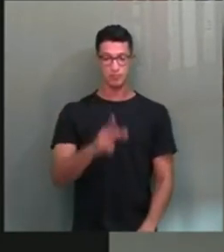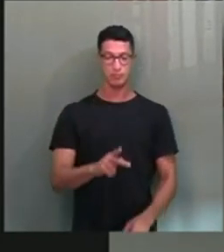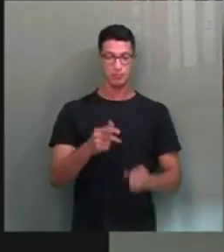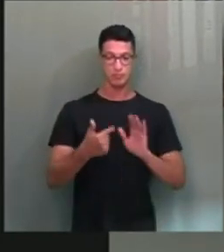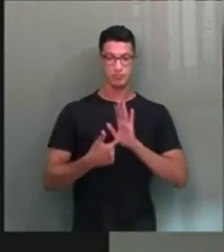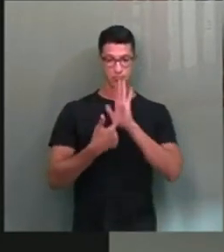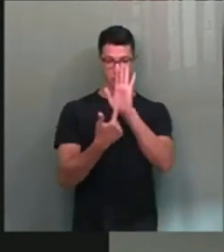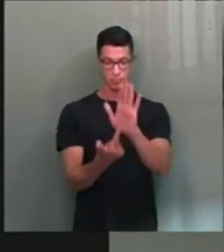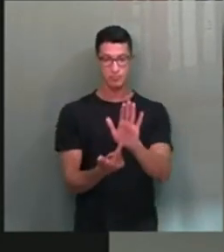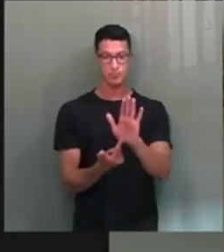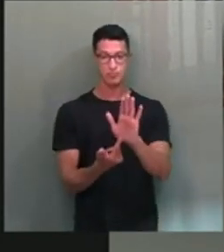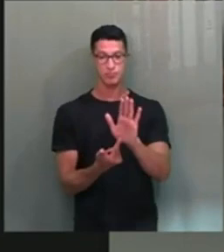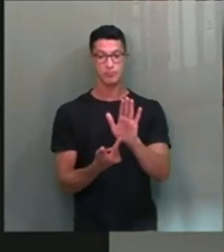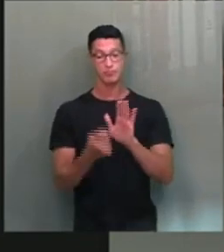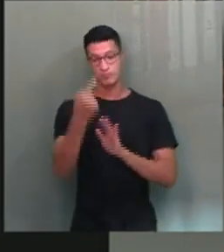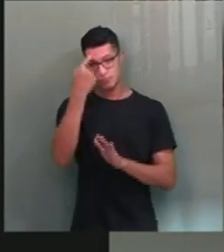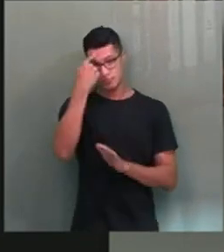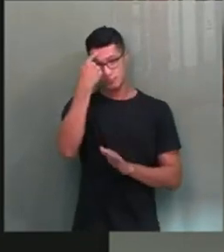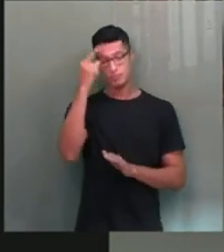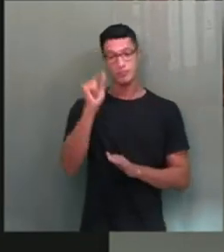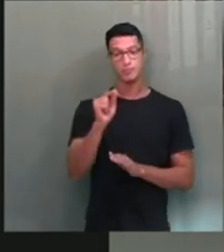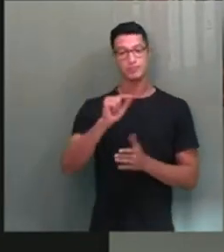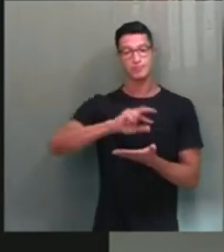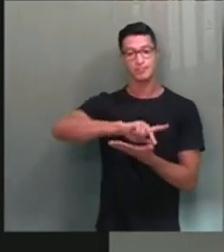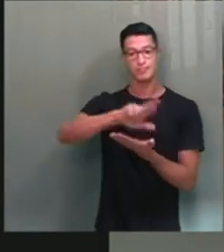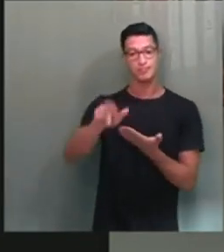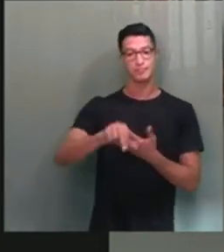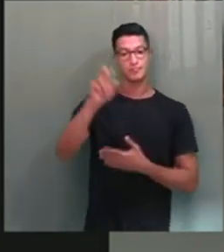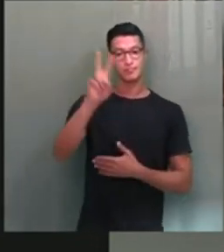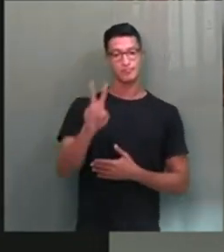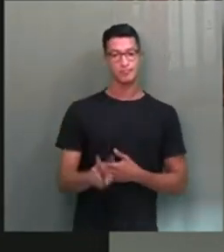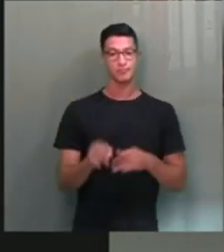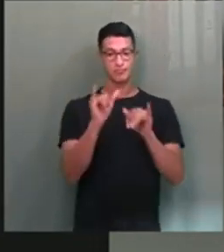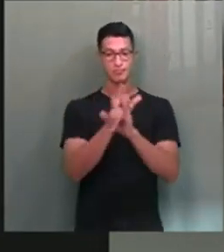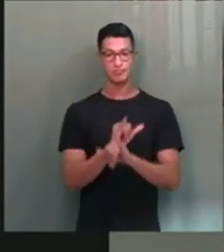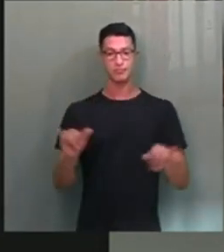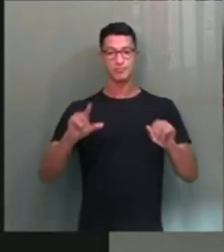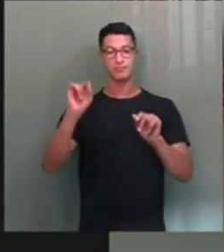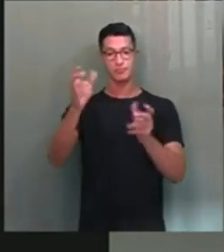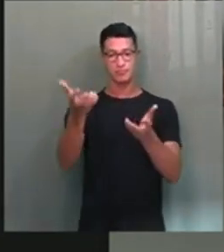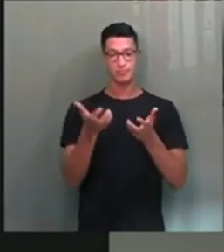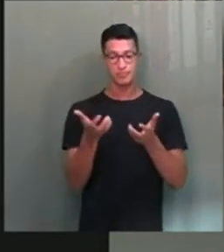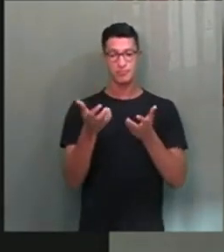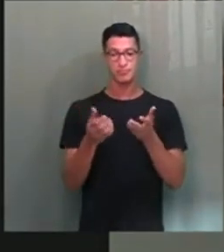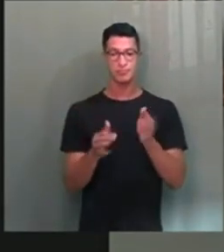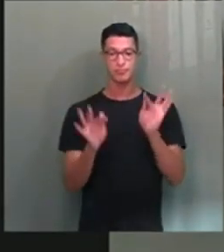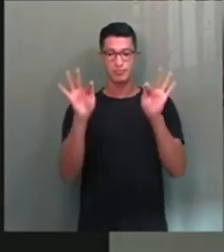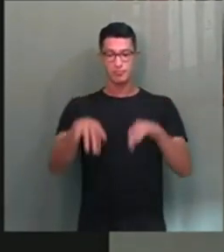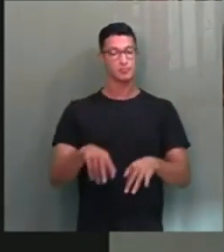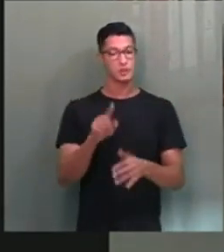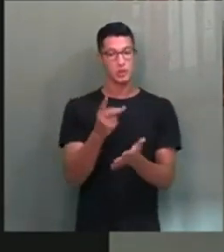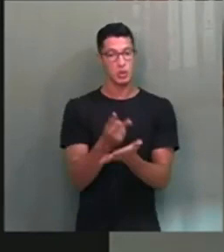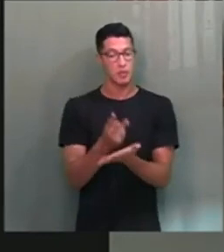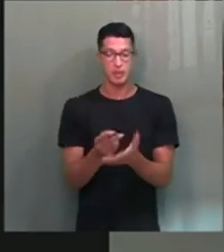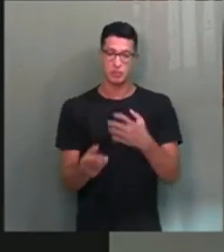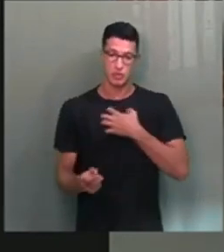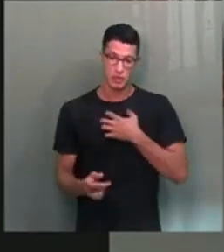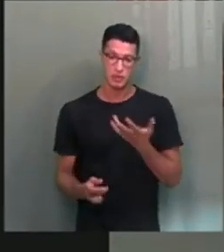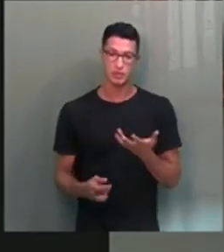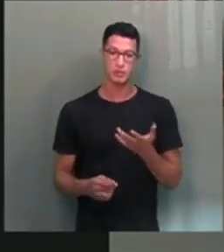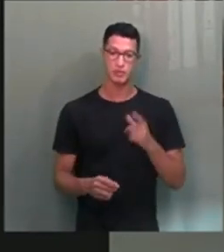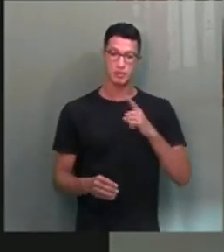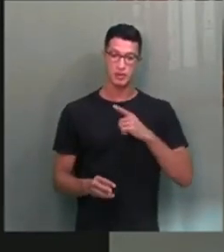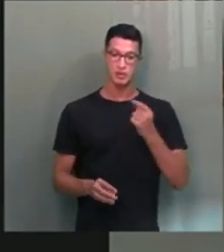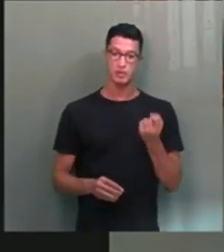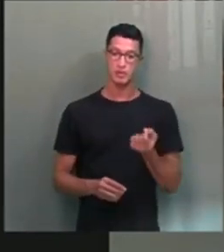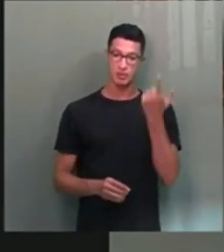servidores. E de pensar que tantas vezes anunciaram que era o fim do rádio, não é mesmo, gente? Teve uma